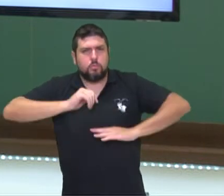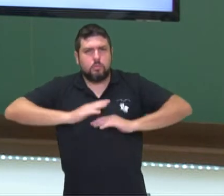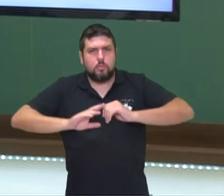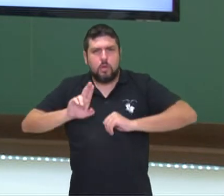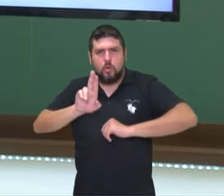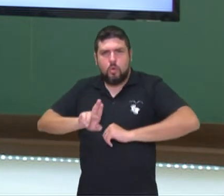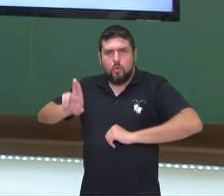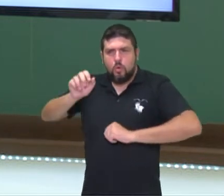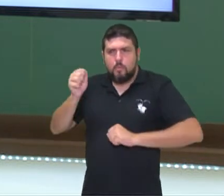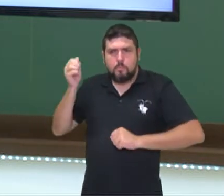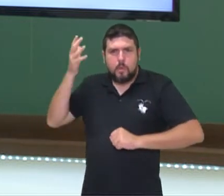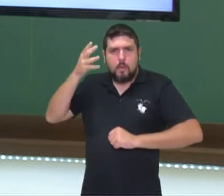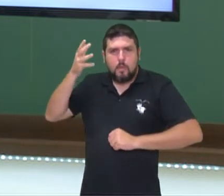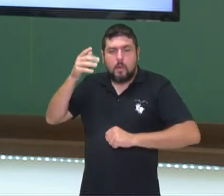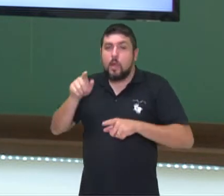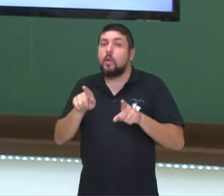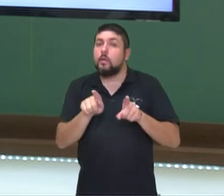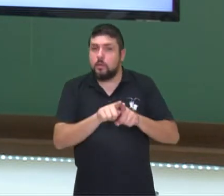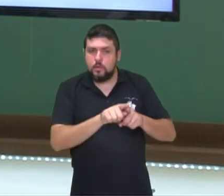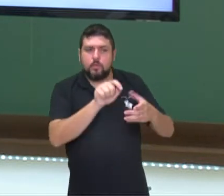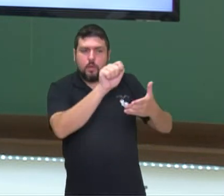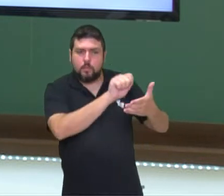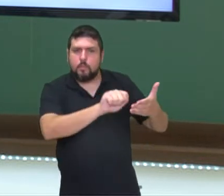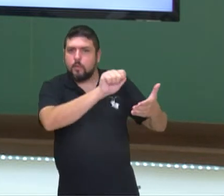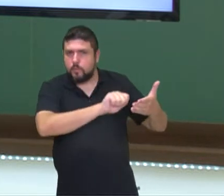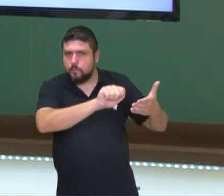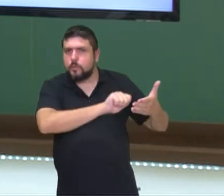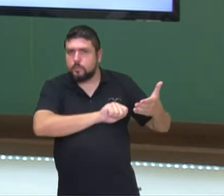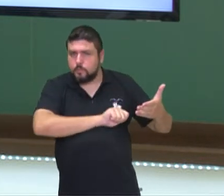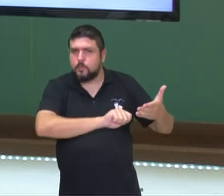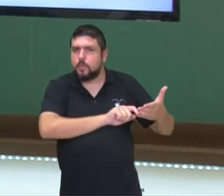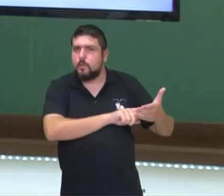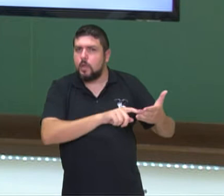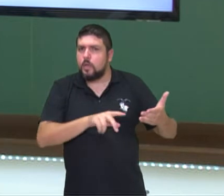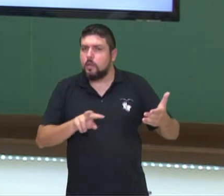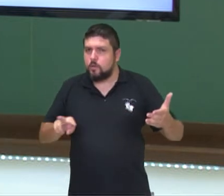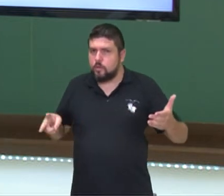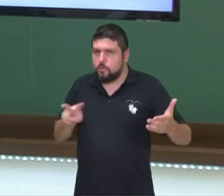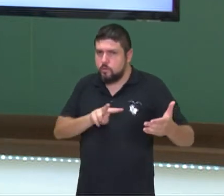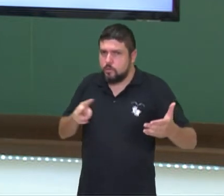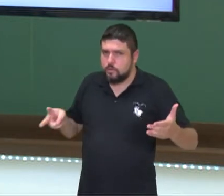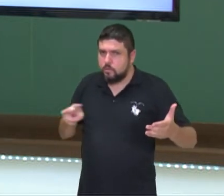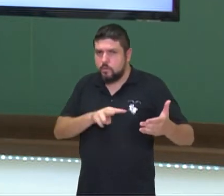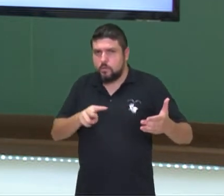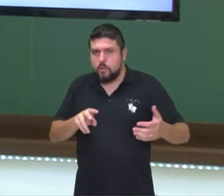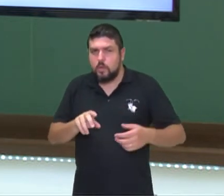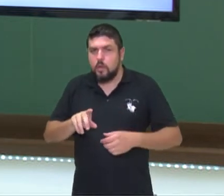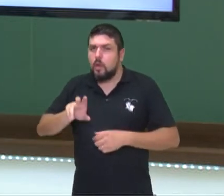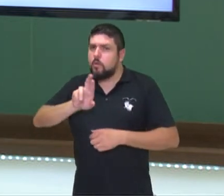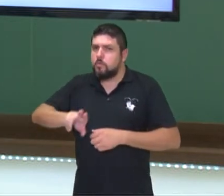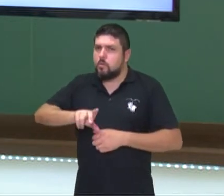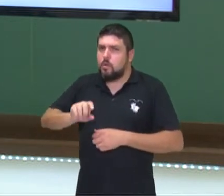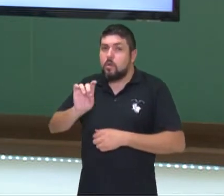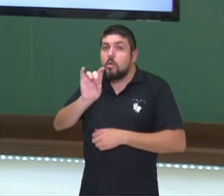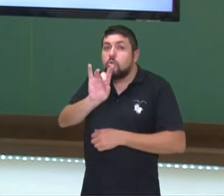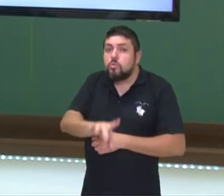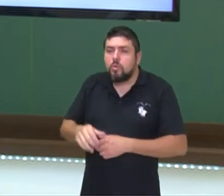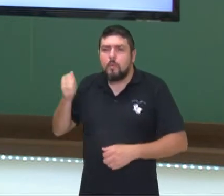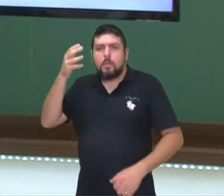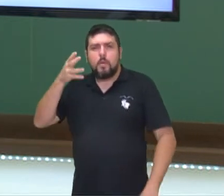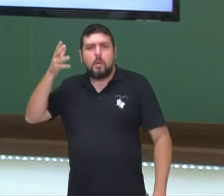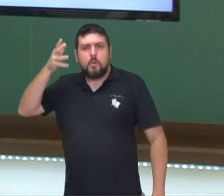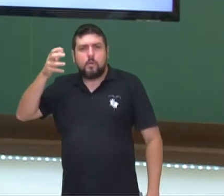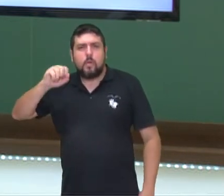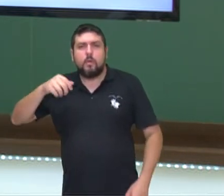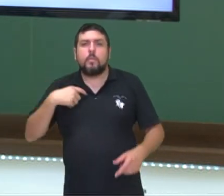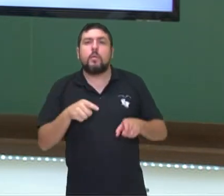da escrita, e aí a retórica entra também na parte escrita, não só como a oratória, que é só no falar, mas